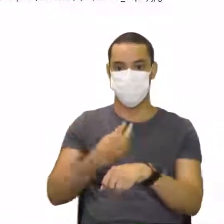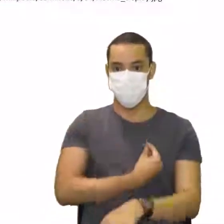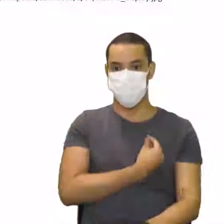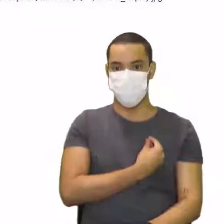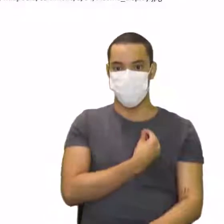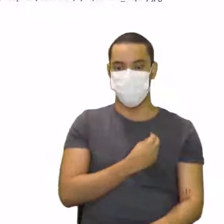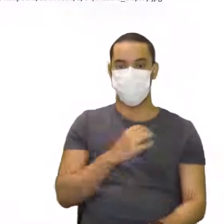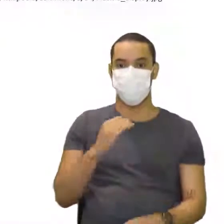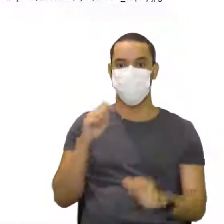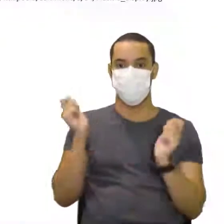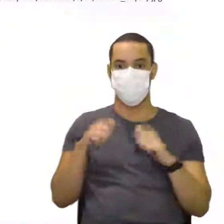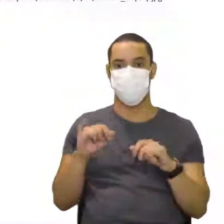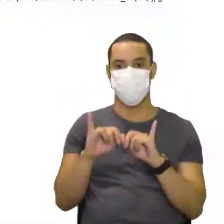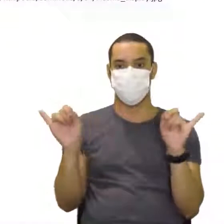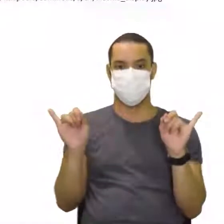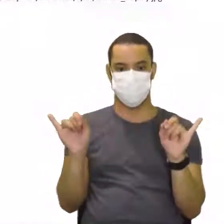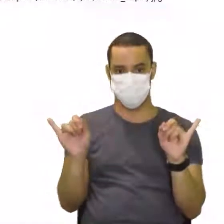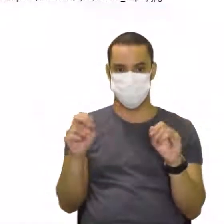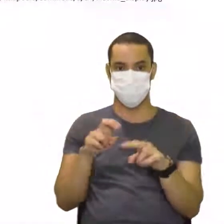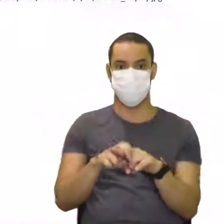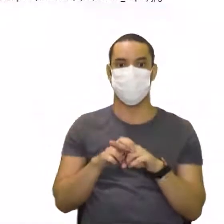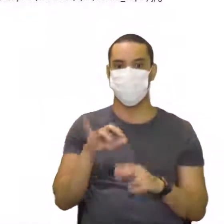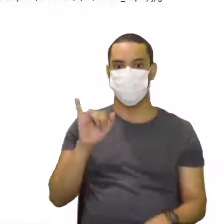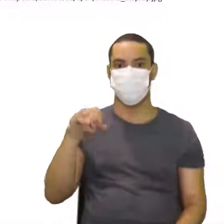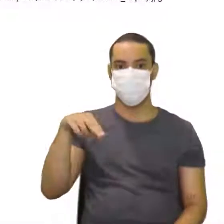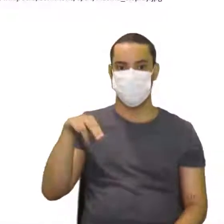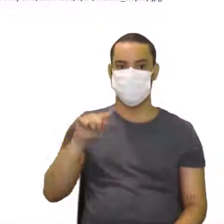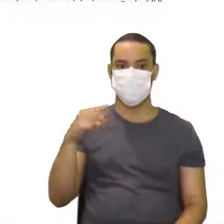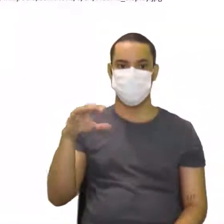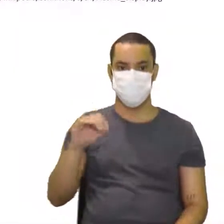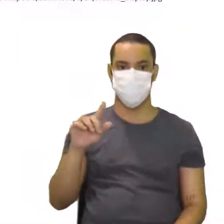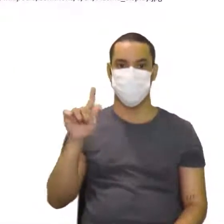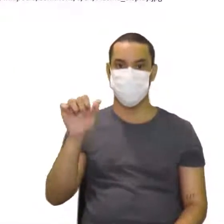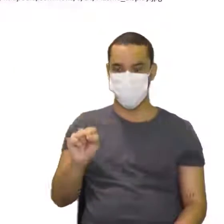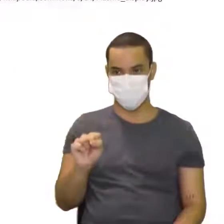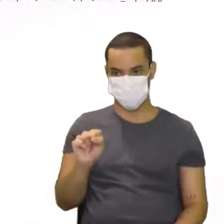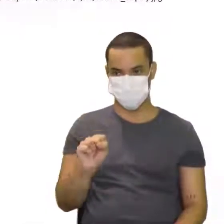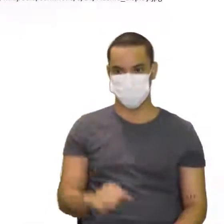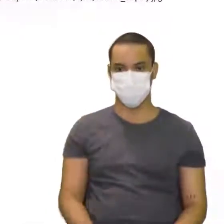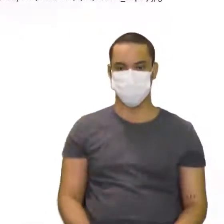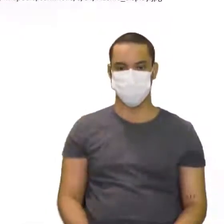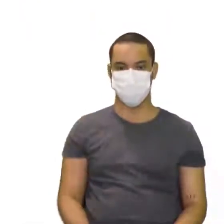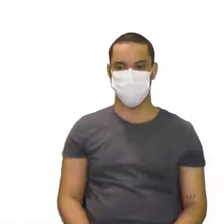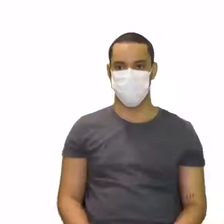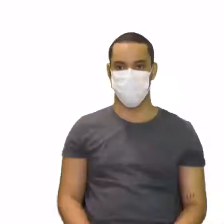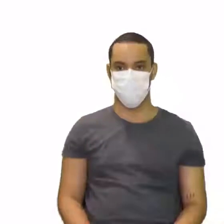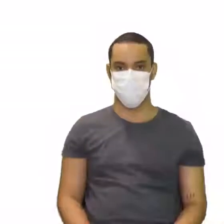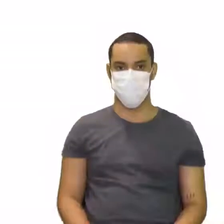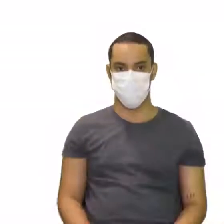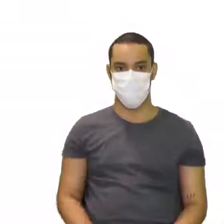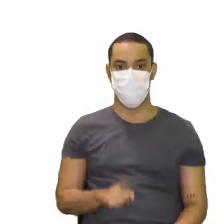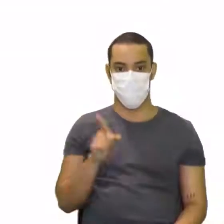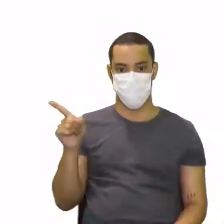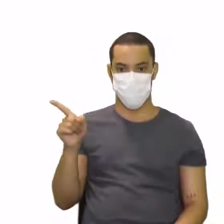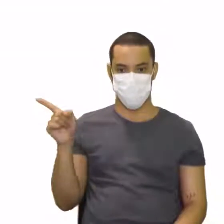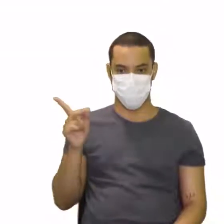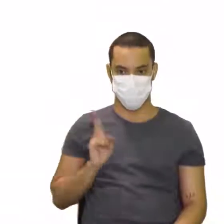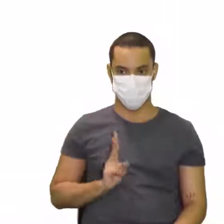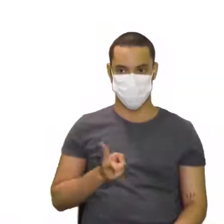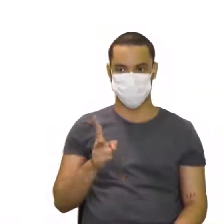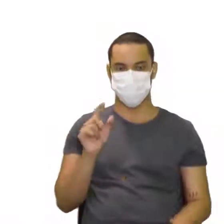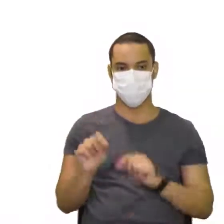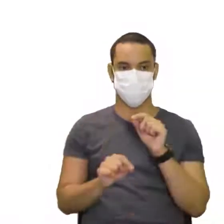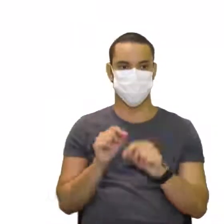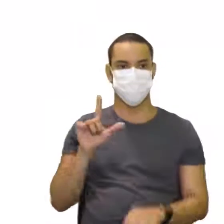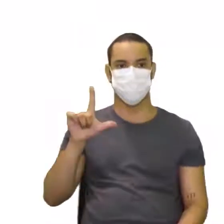curto, justamente porque está ionizando o gás, tá, pessoal? E aqui, para a gente continuar, olha só,